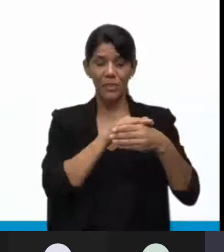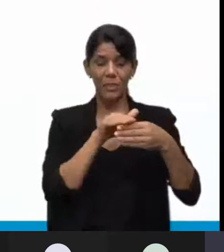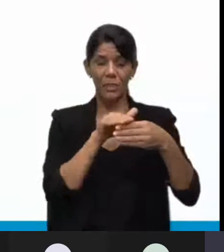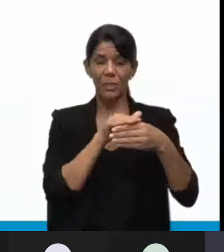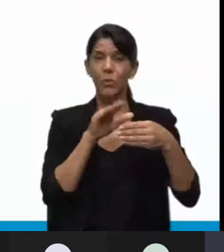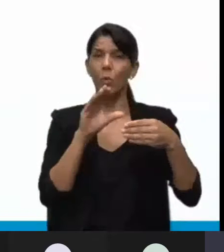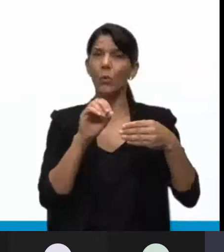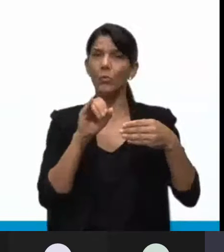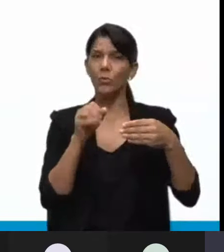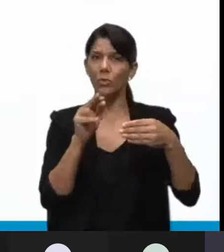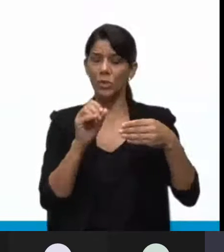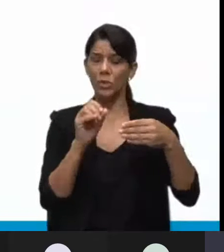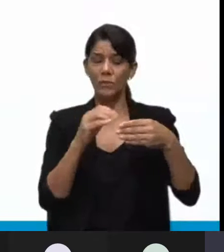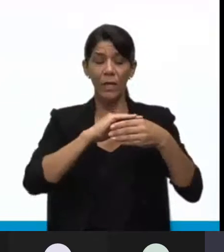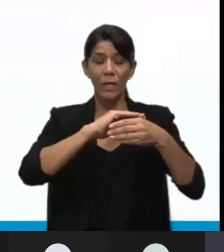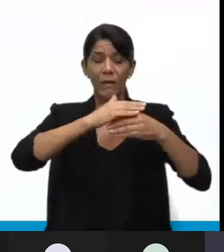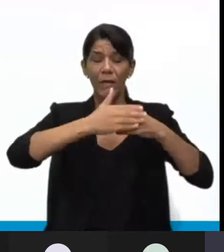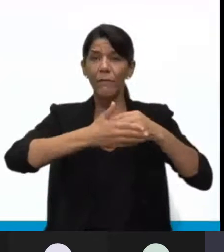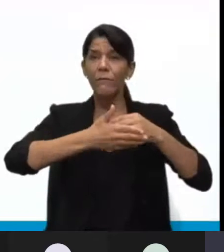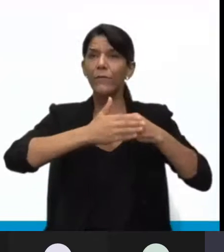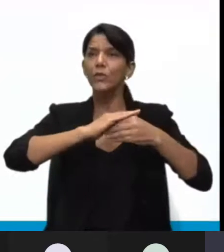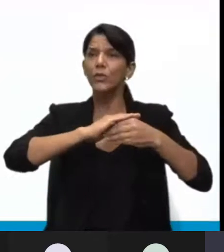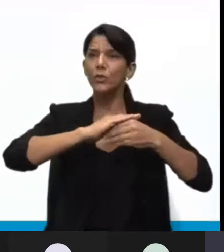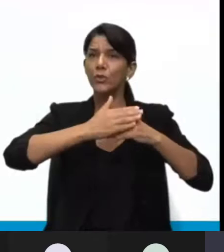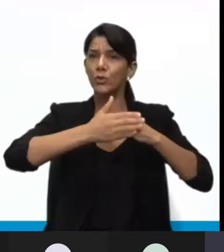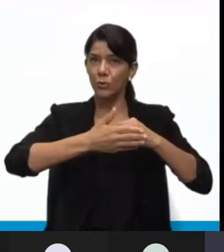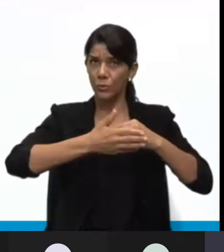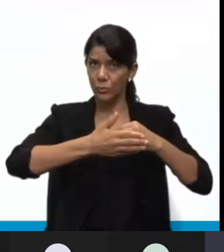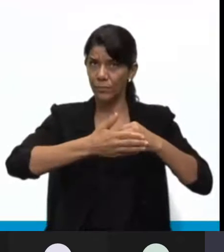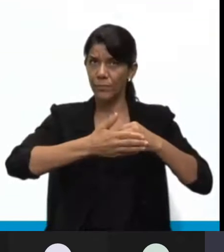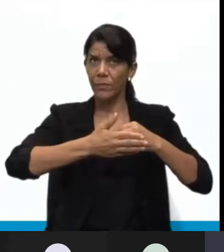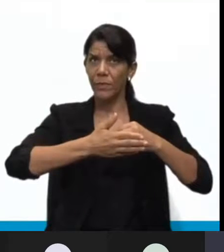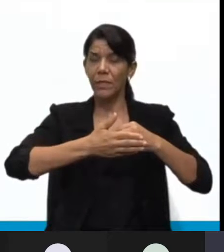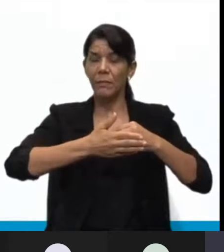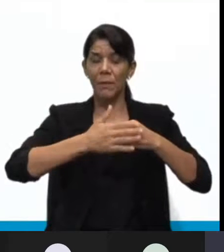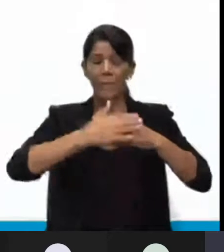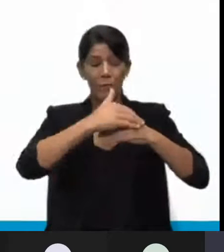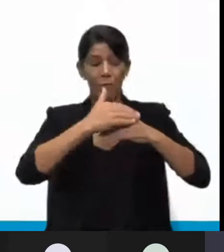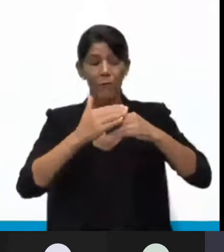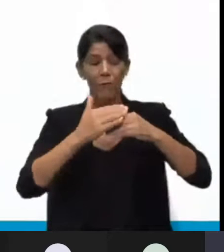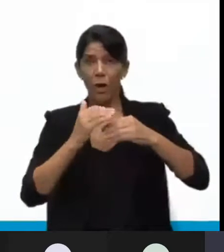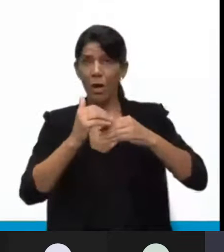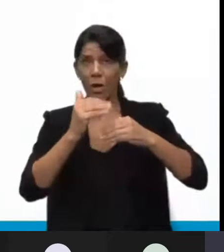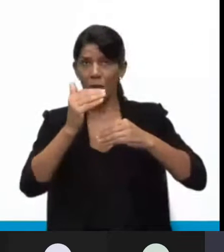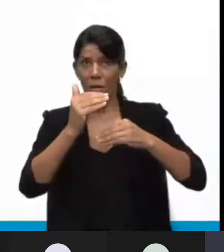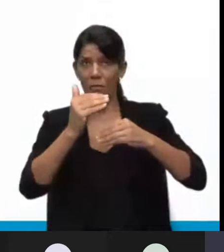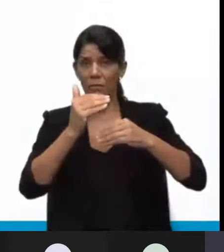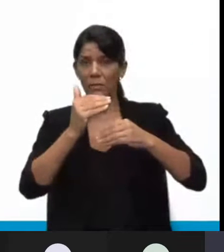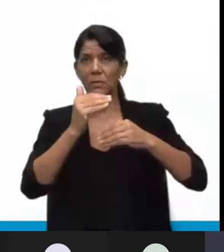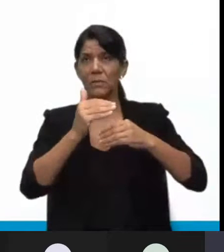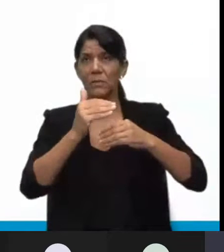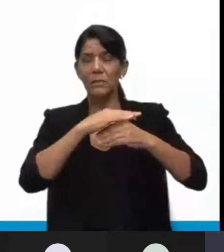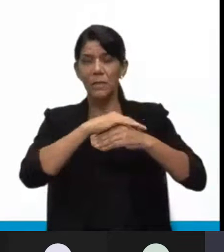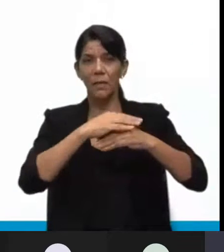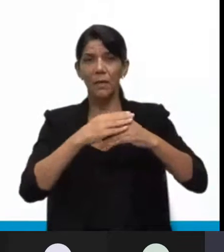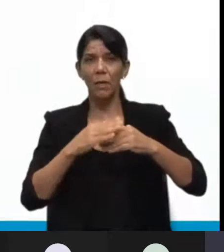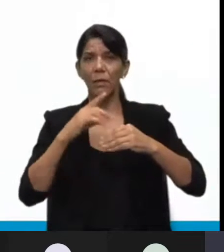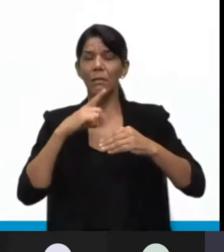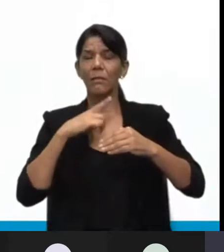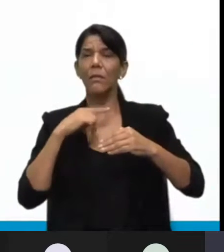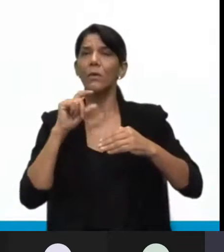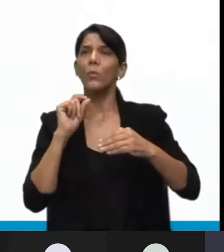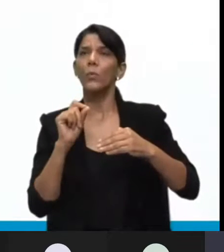tecido conjuntivo e revestindo essa lâmina de tecido conjuntivo assim, na parte mais externa, né? Então, na porção mais externa aí dessa